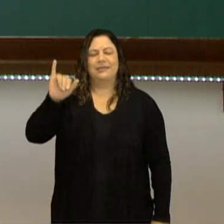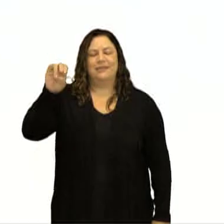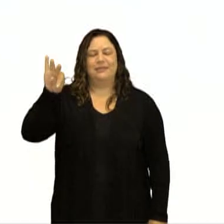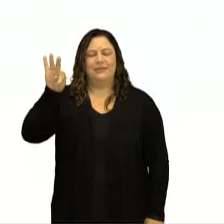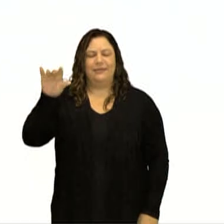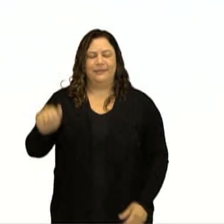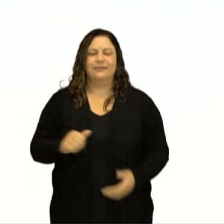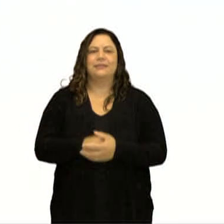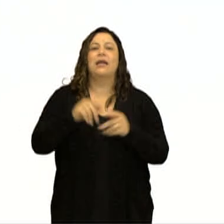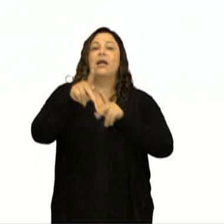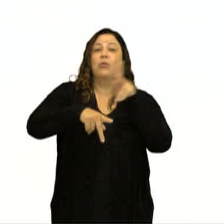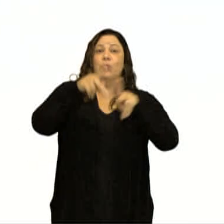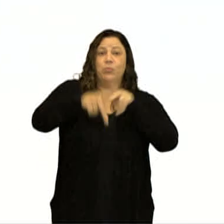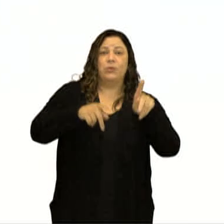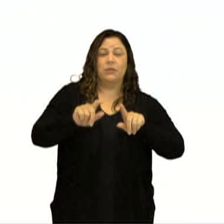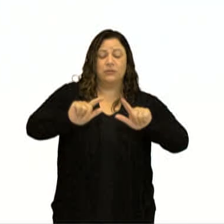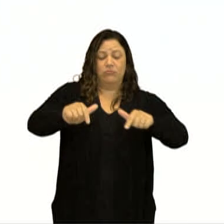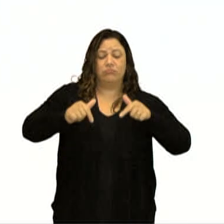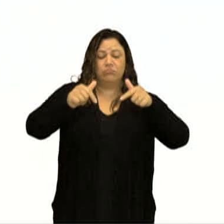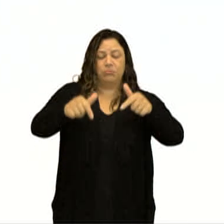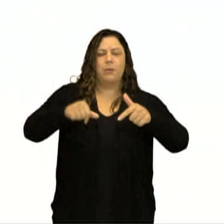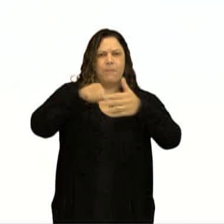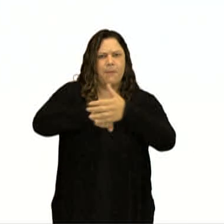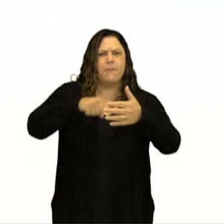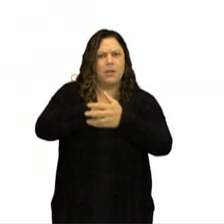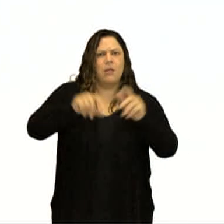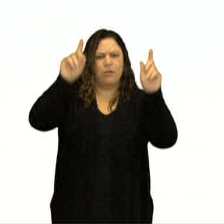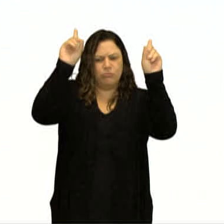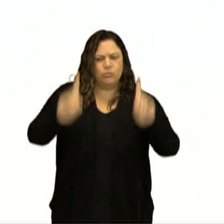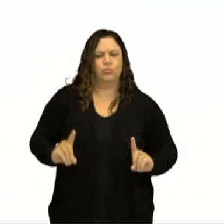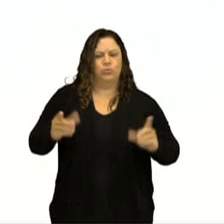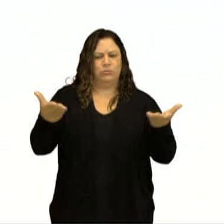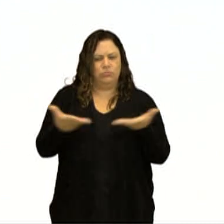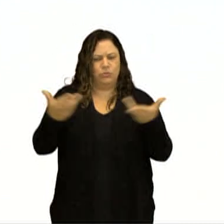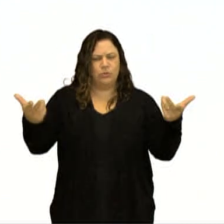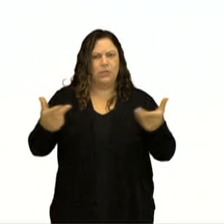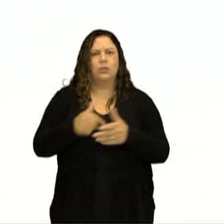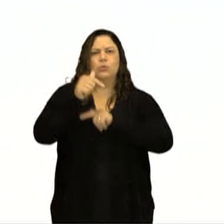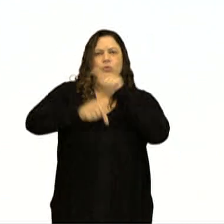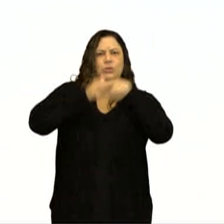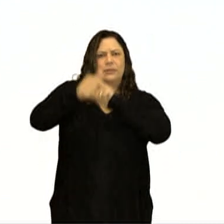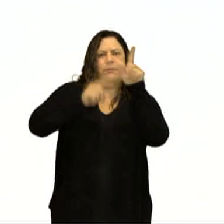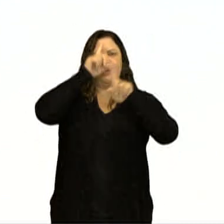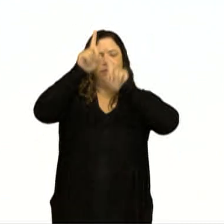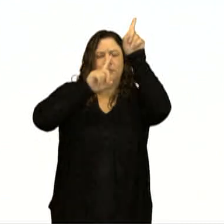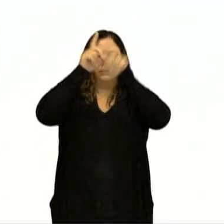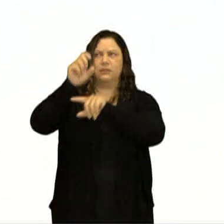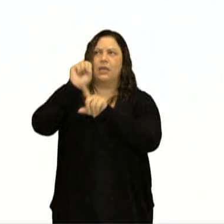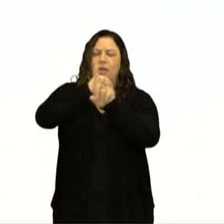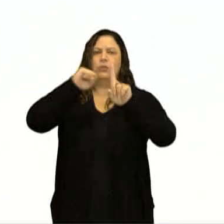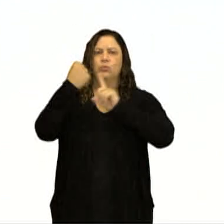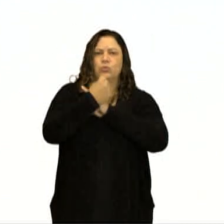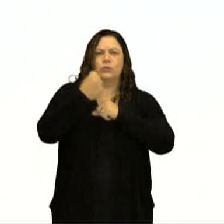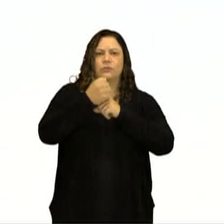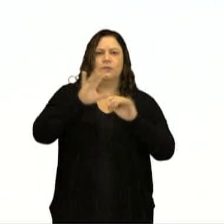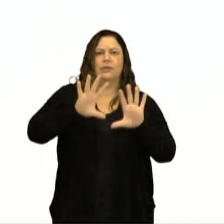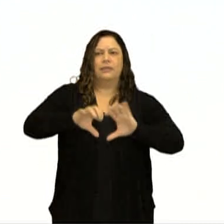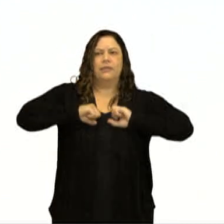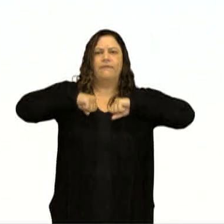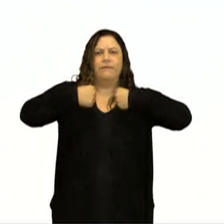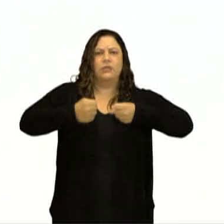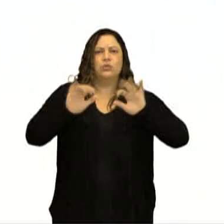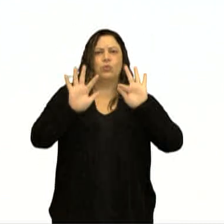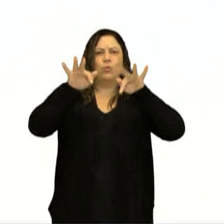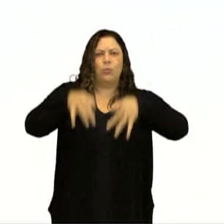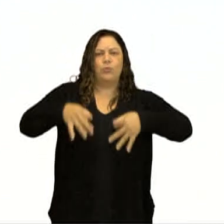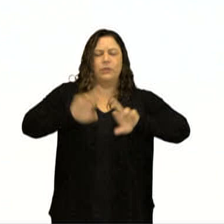e os trabalhadores eles reivindicavam condições dignas de trabalho. As ideias socialistas defendiam o fim das diferenças